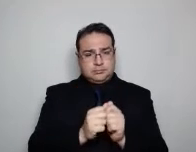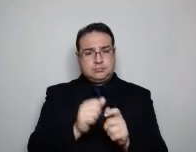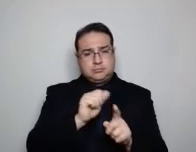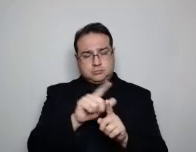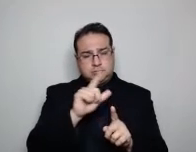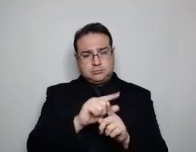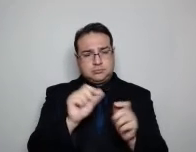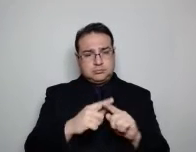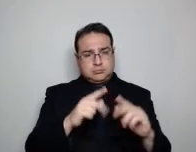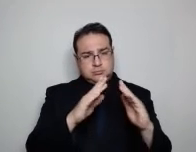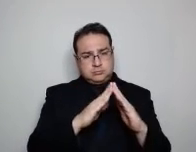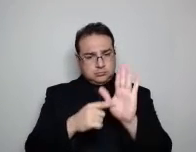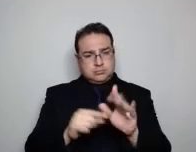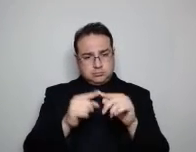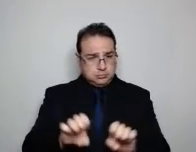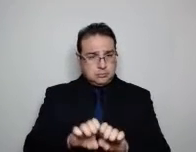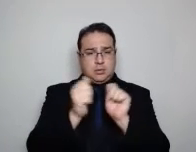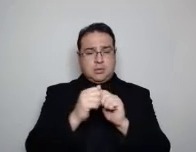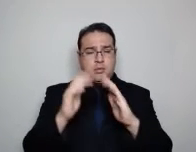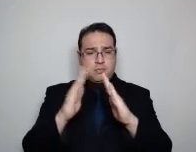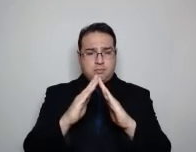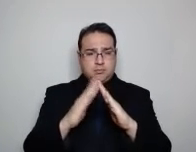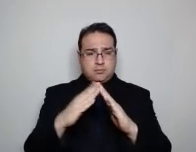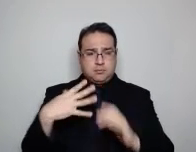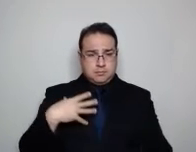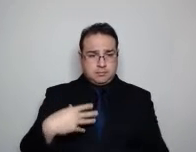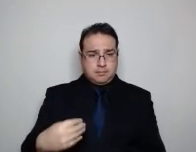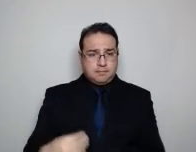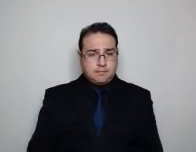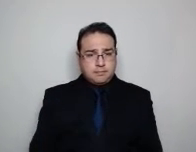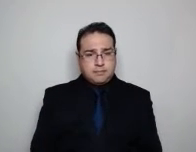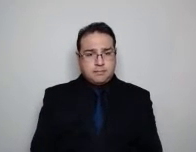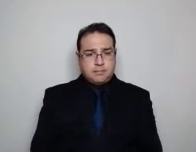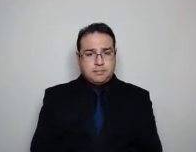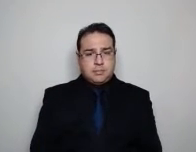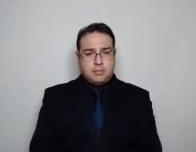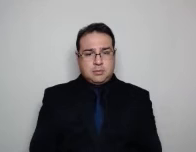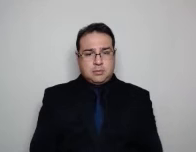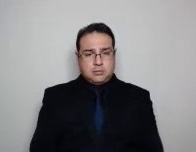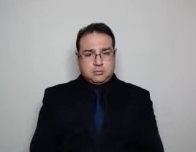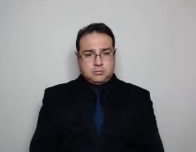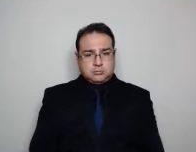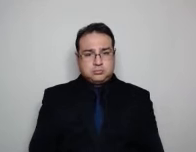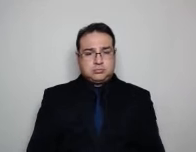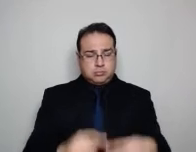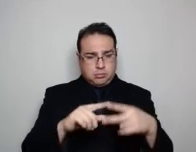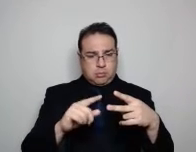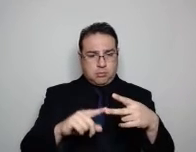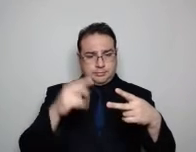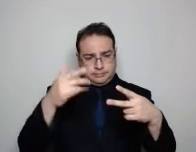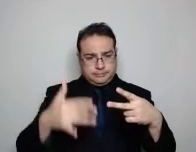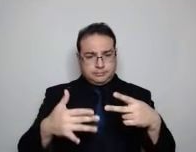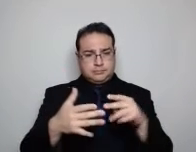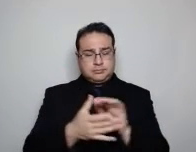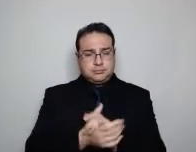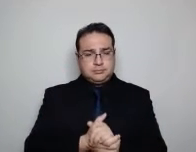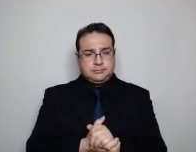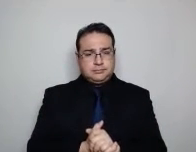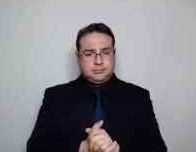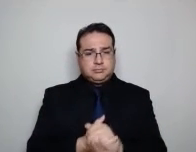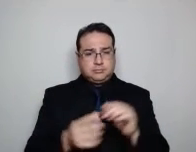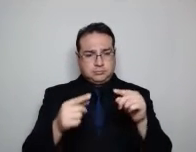estrutura de residência para os filhos. Então, são esses pontos, excelências, que nós trazemos